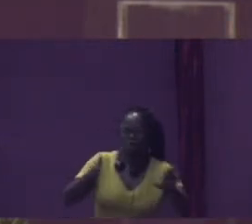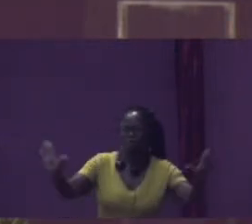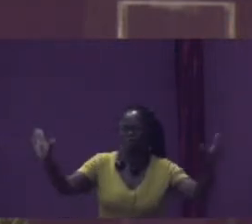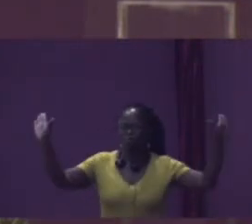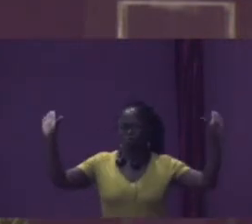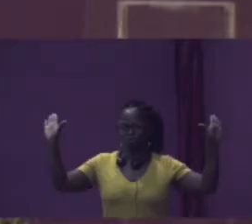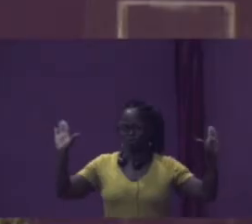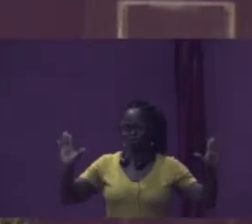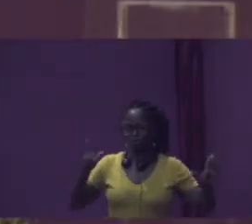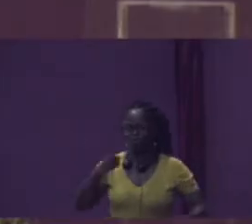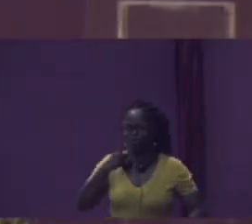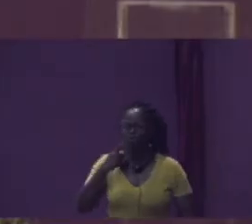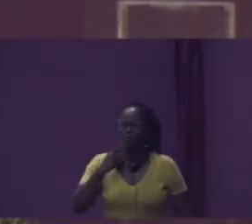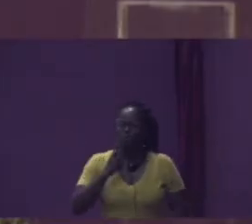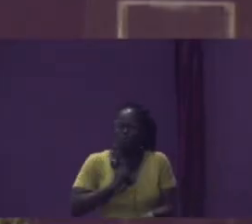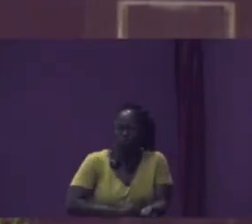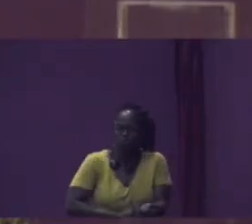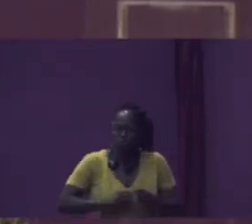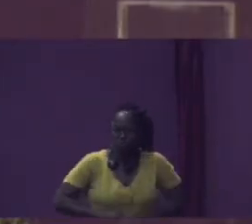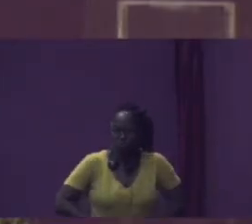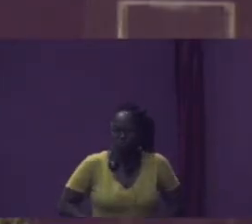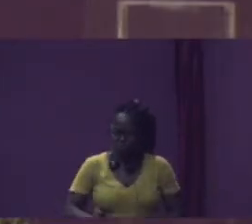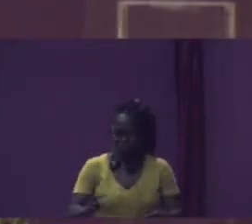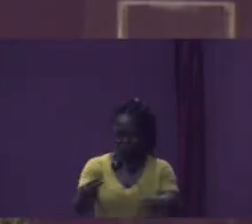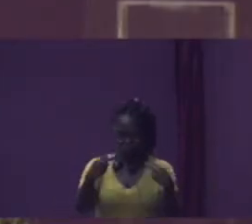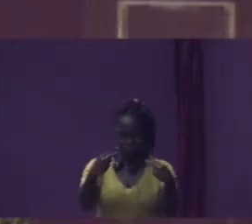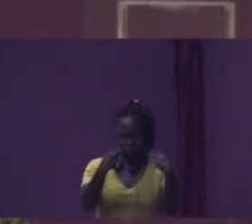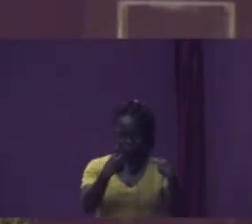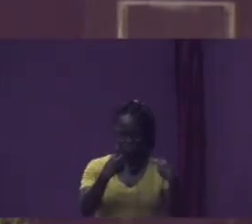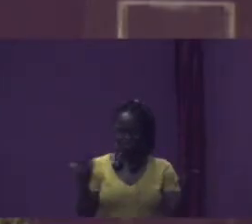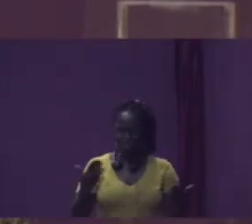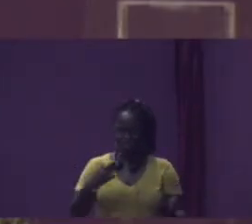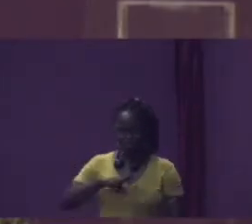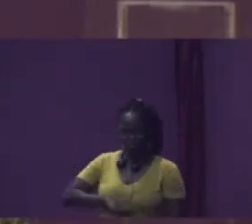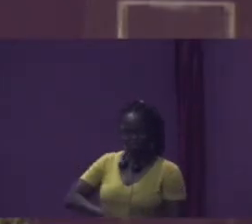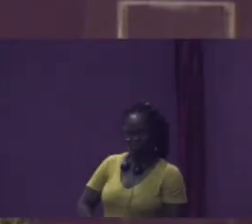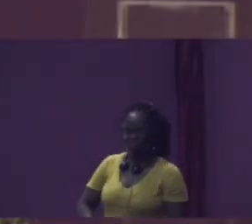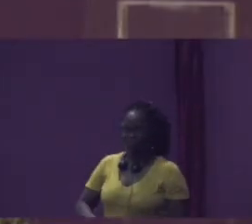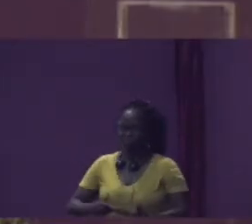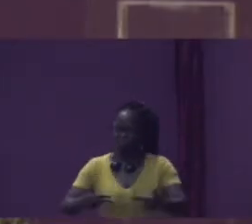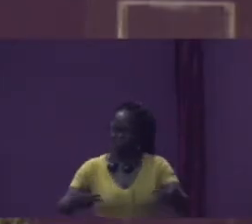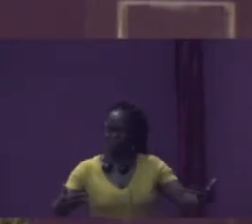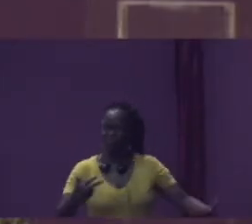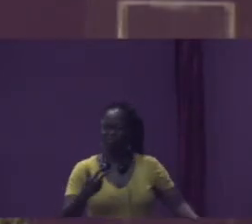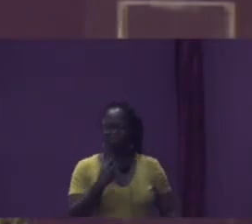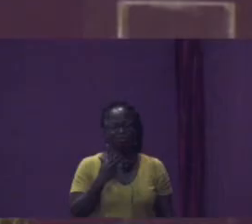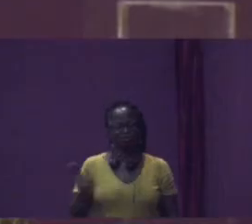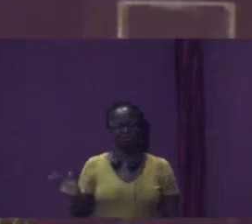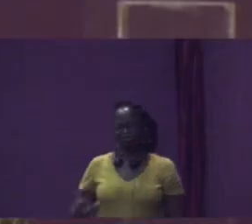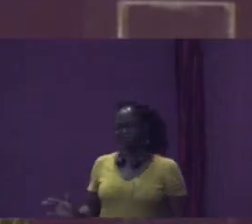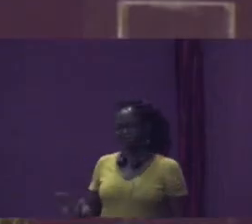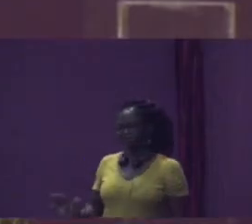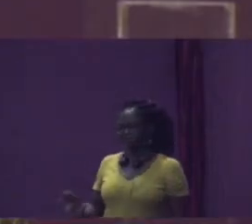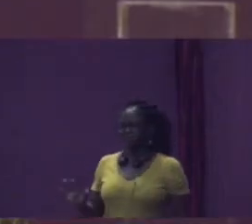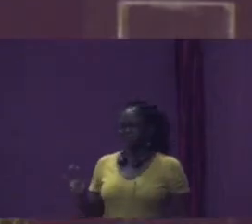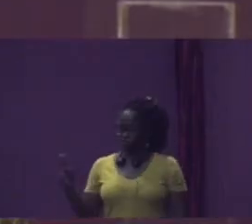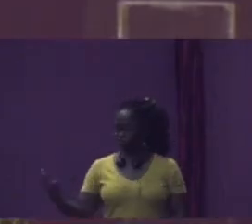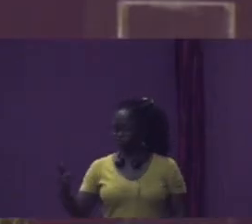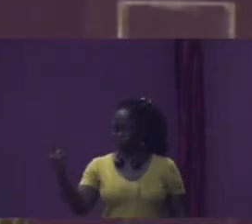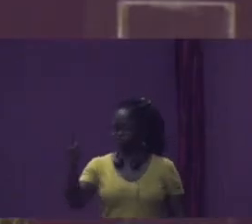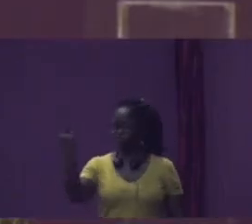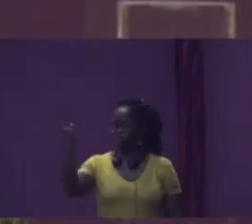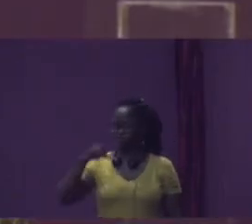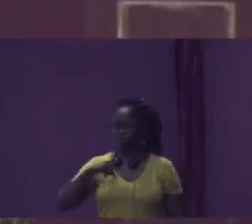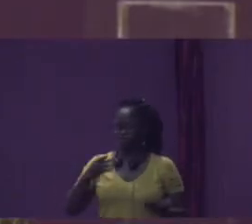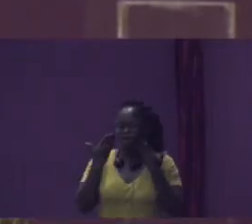aquele sangue que sai da cirurgia pode ser visto, mas outros fluidos em outros cenários não. Então, esses valores também